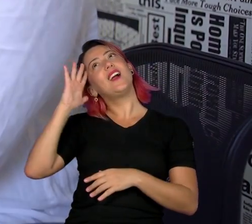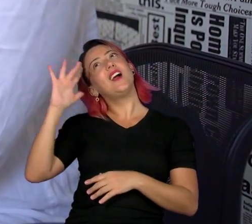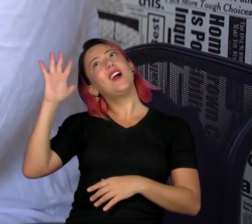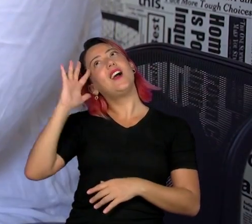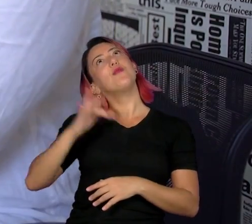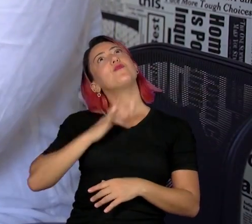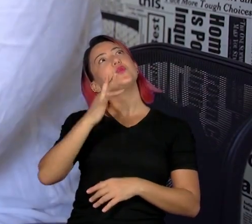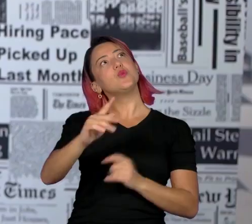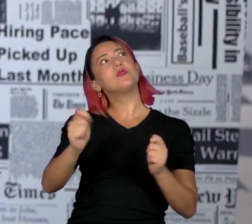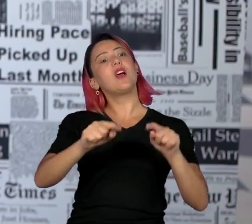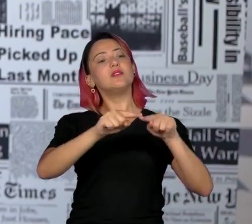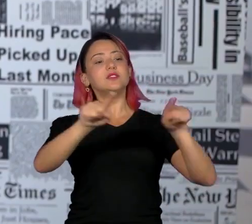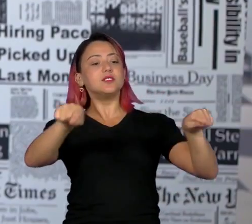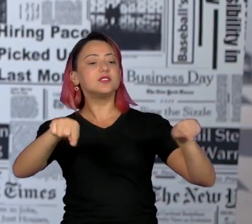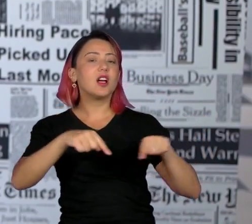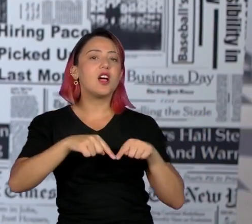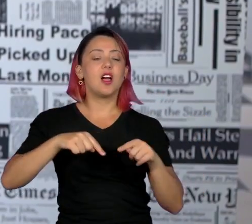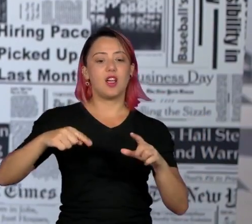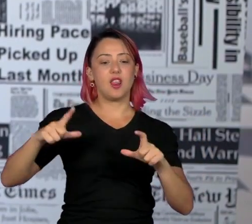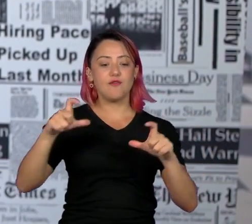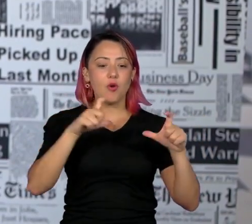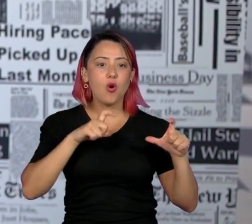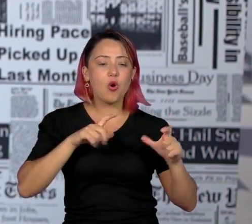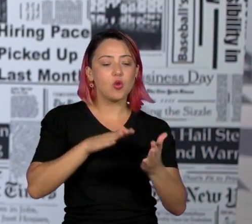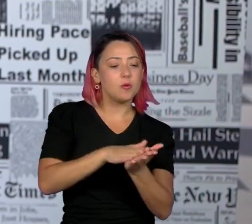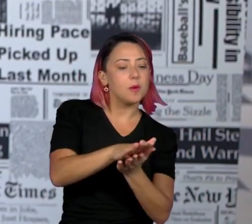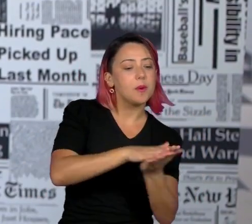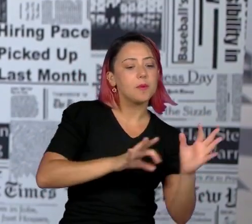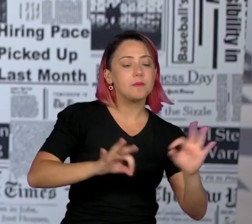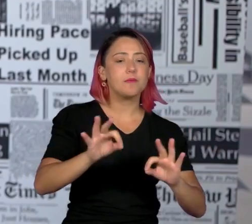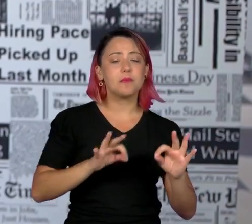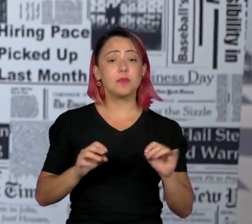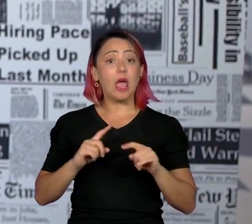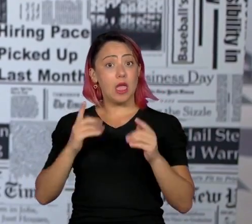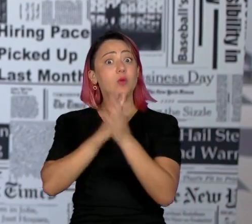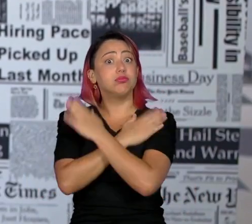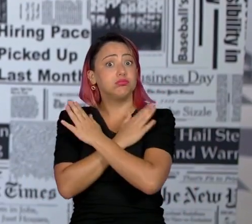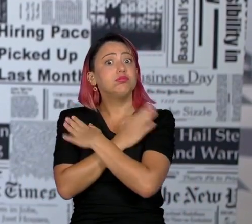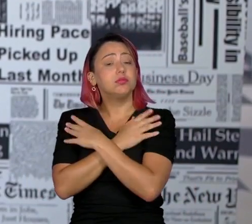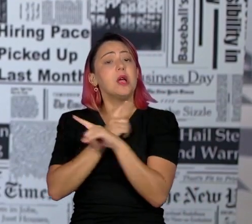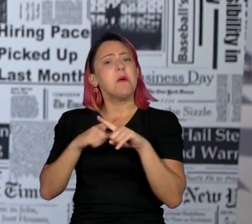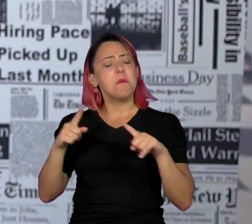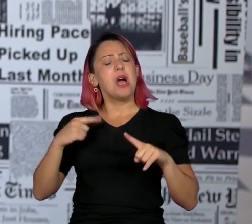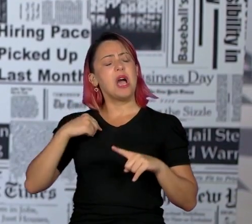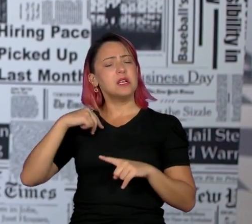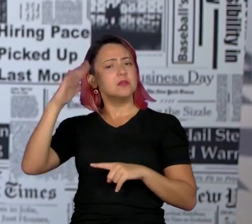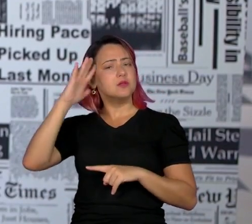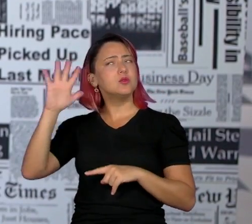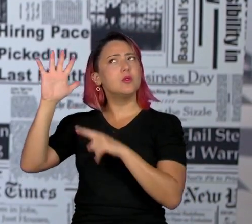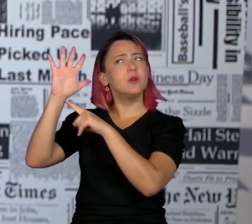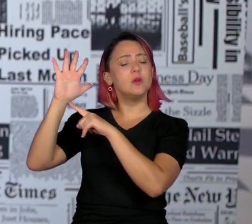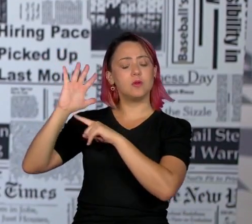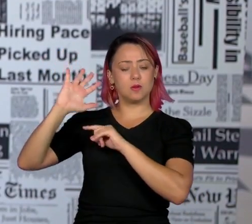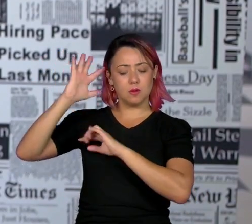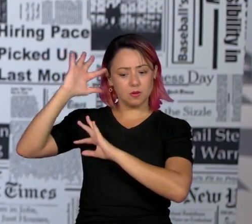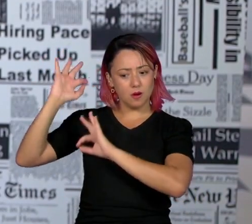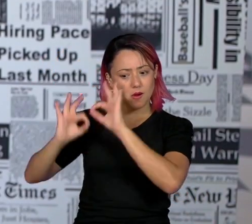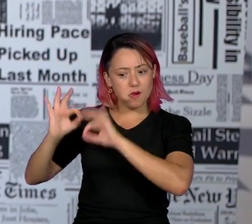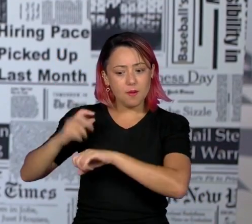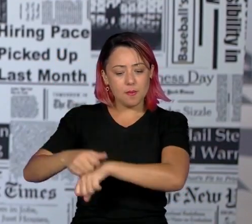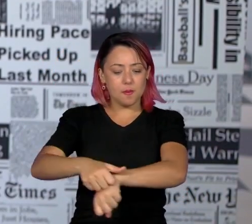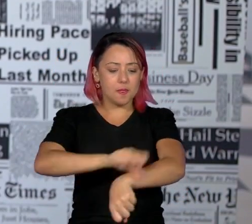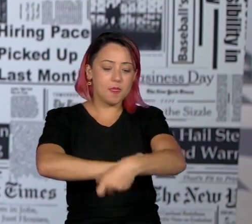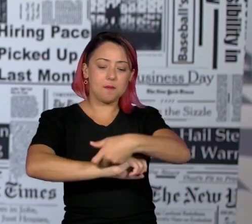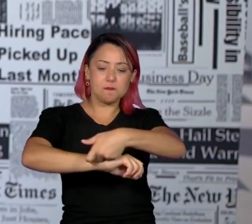estava desempregada. Mas o que eu fiz? Eu fui atrás desse meu sonho. Eu saí, arregacei as mangas e